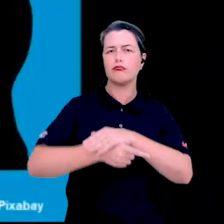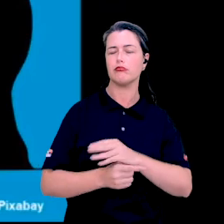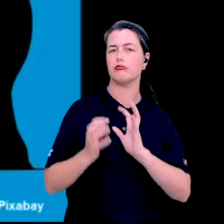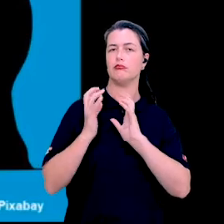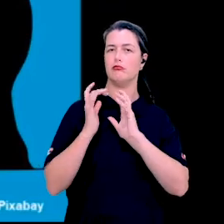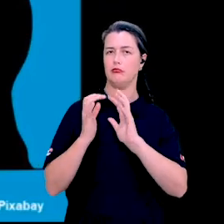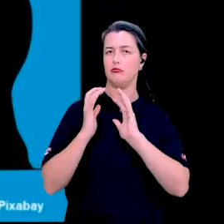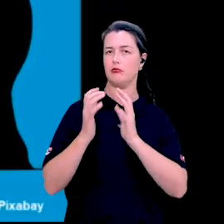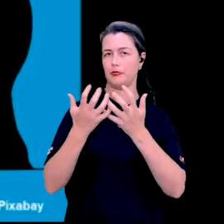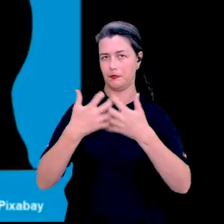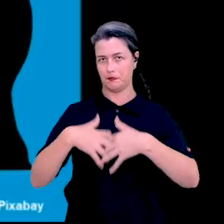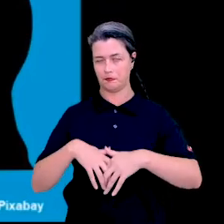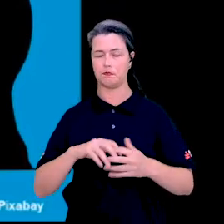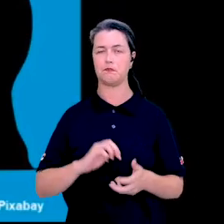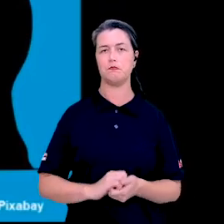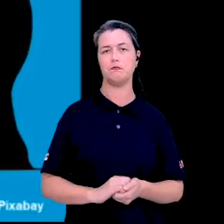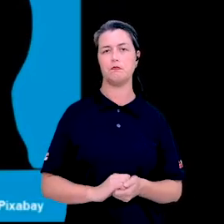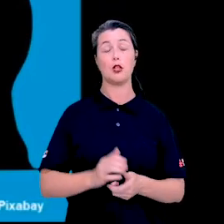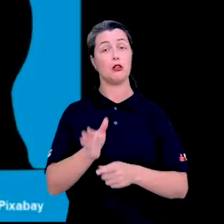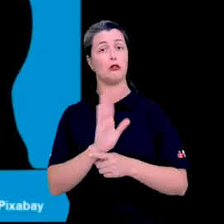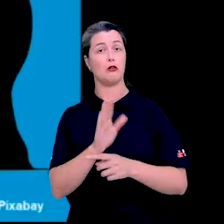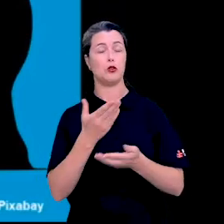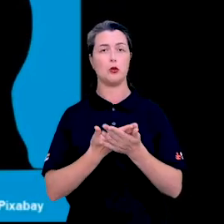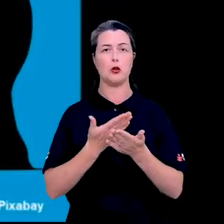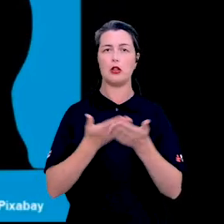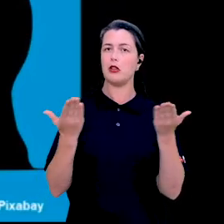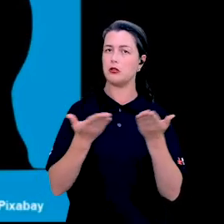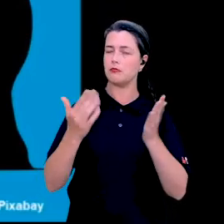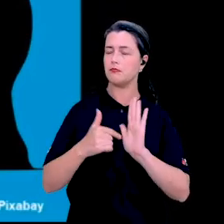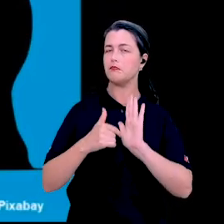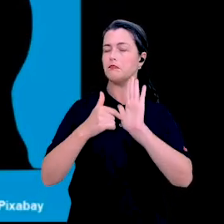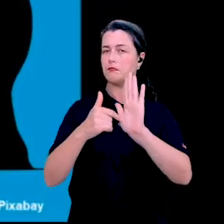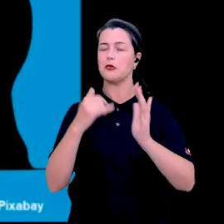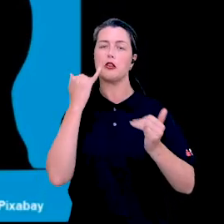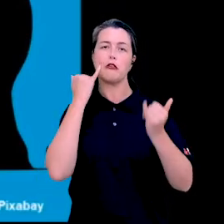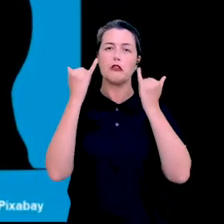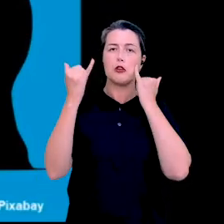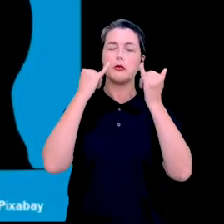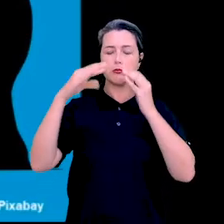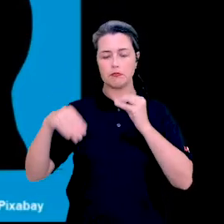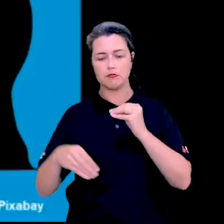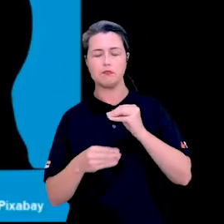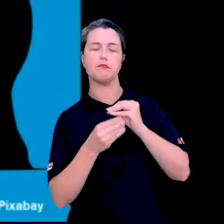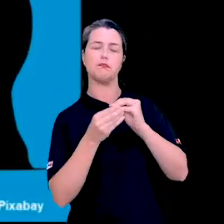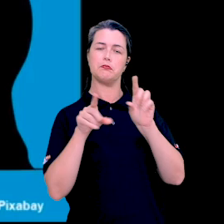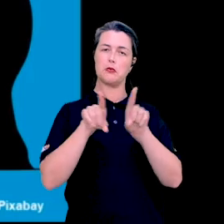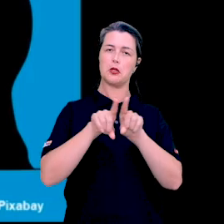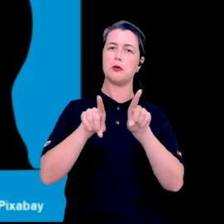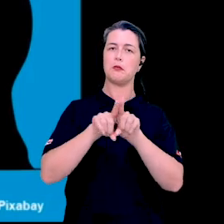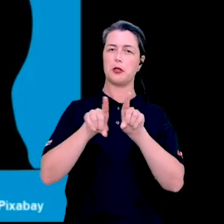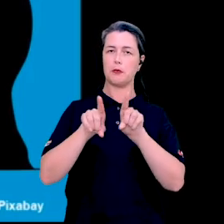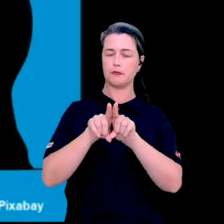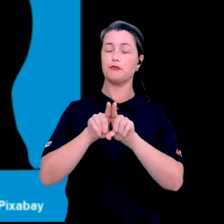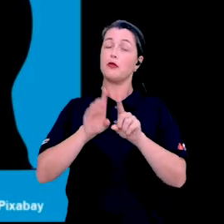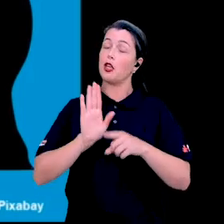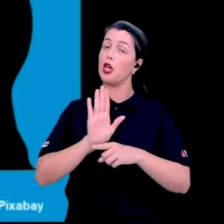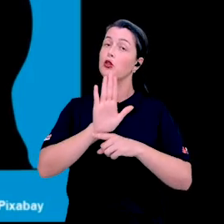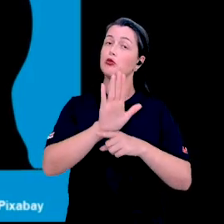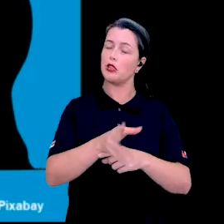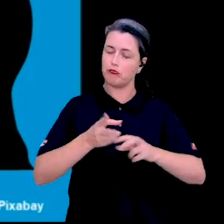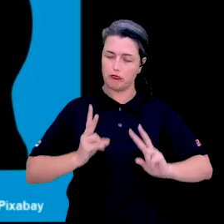cérebro. Nesta videoaula, nós vamos trazer mais algumas informações complementares que irão nos auxiliar